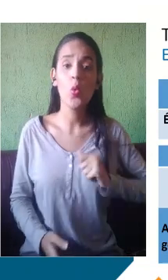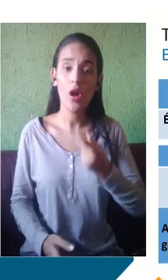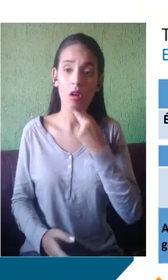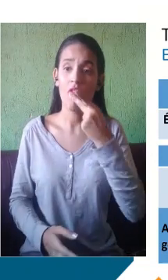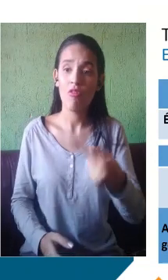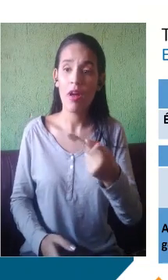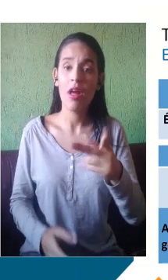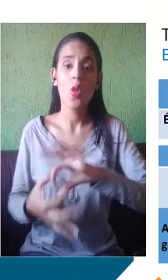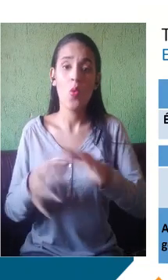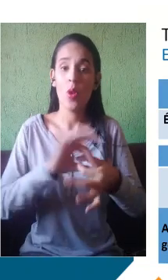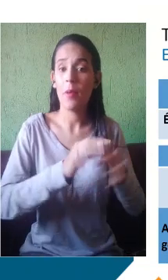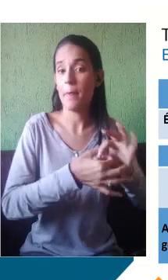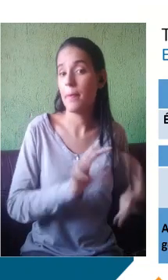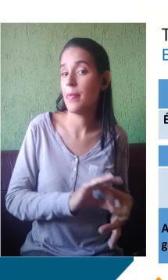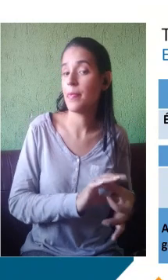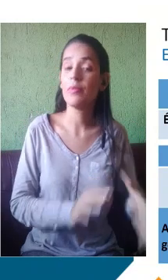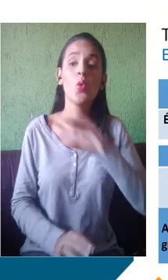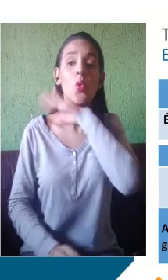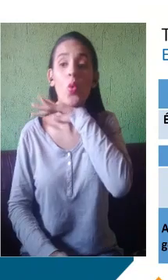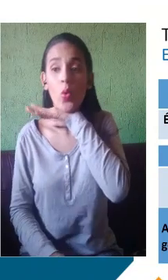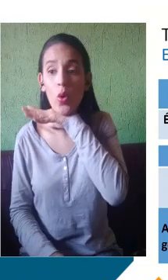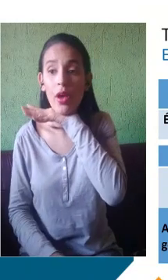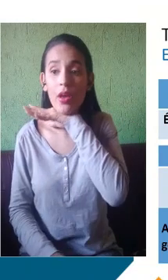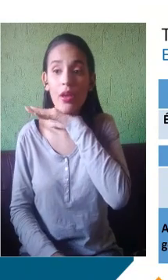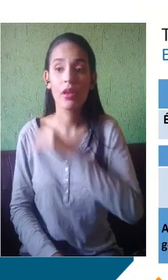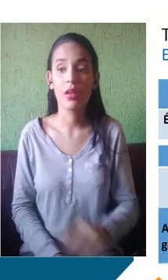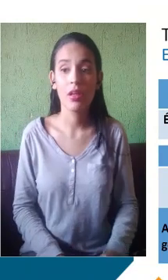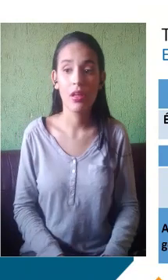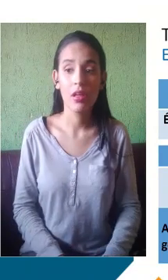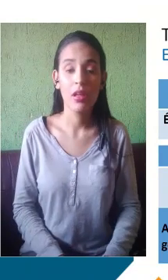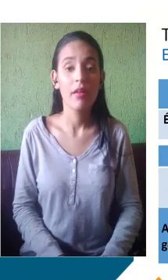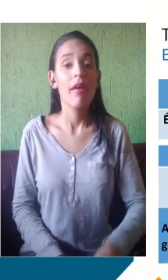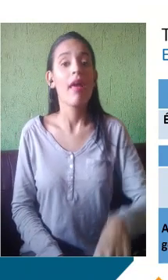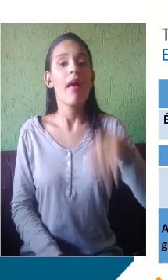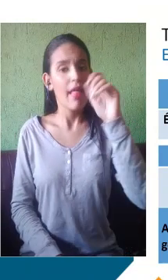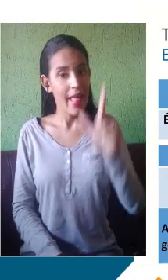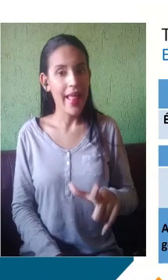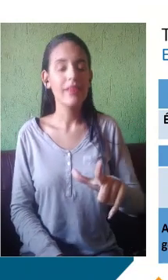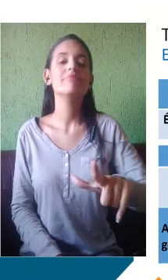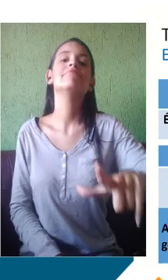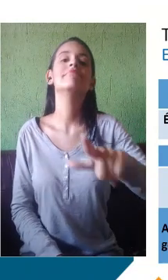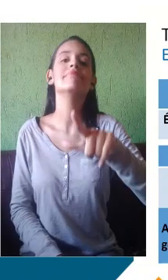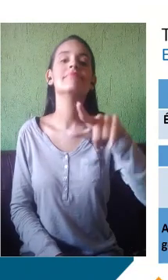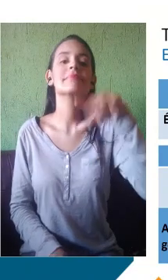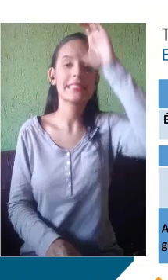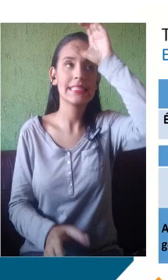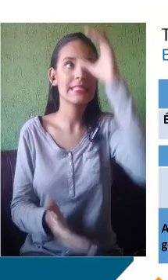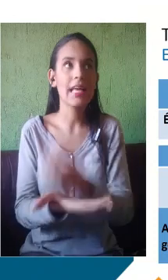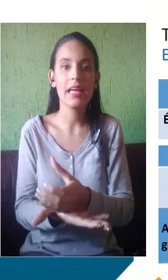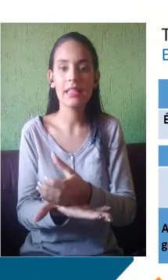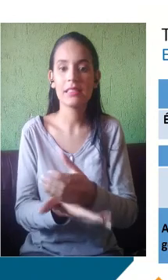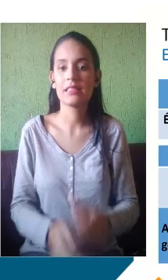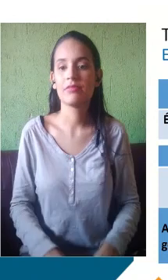que ele assume. Agora, aquilo que justifica por que ele considera as Olimpíadas prejudiciais para o Rio de Janeiro, porque vão